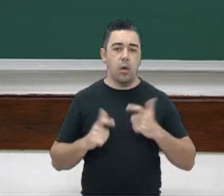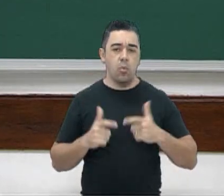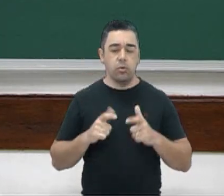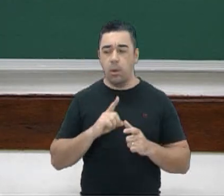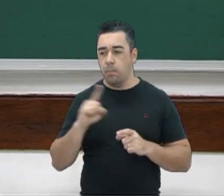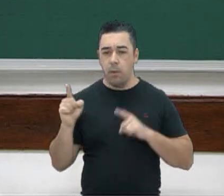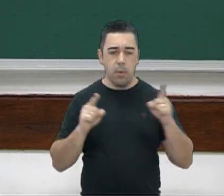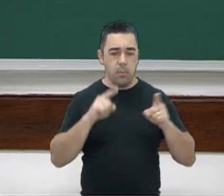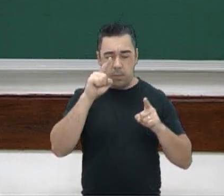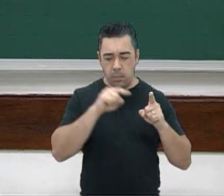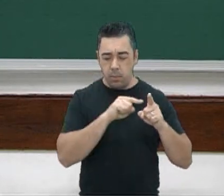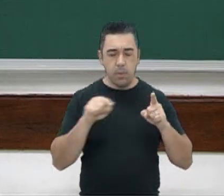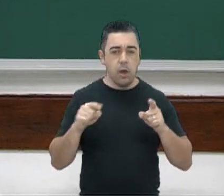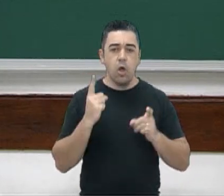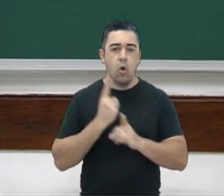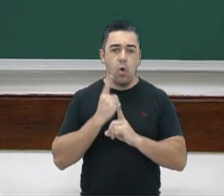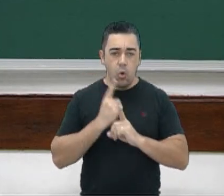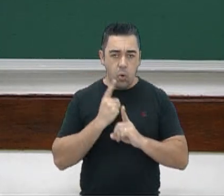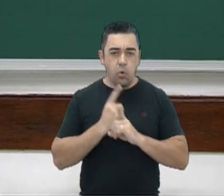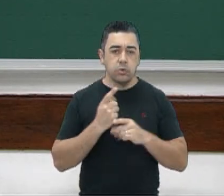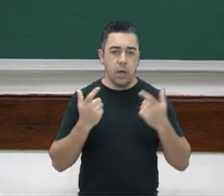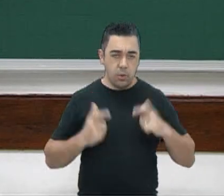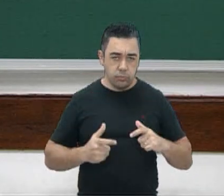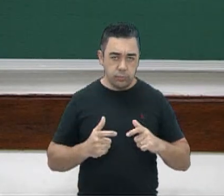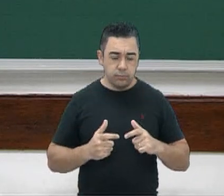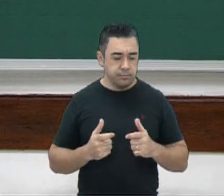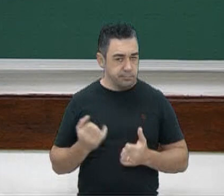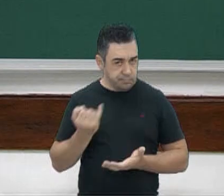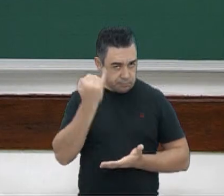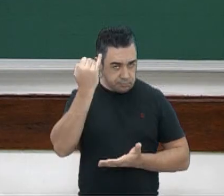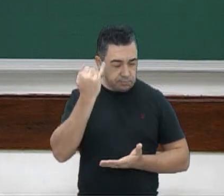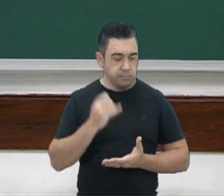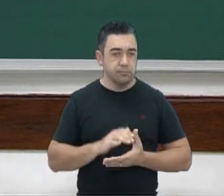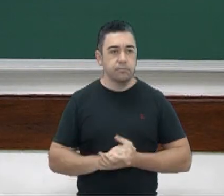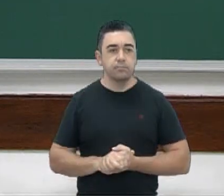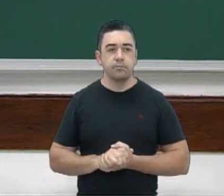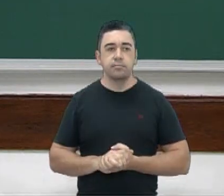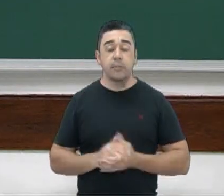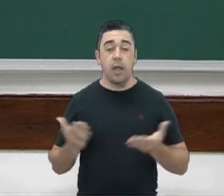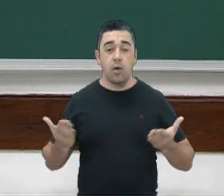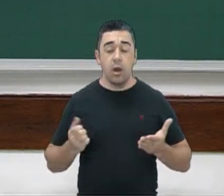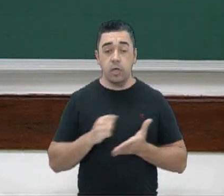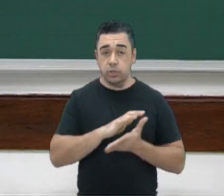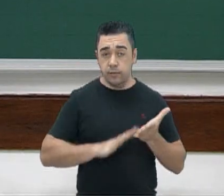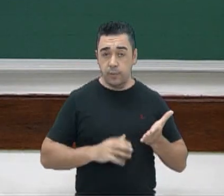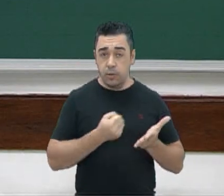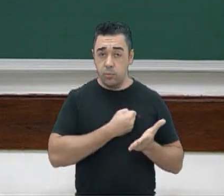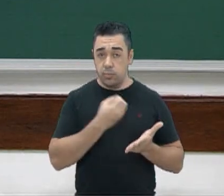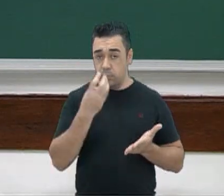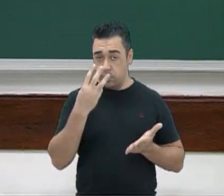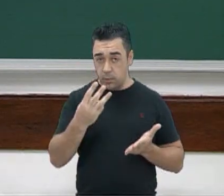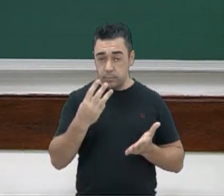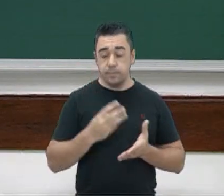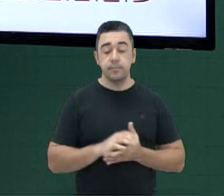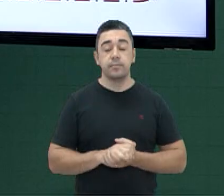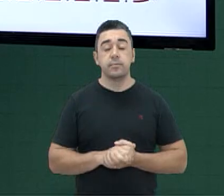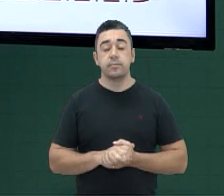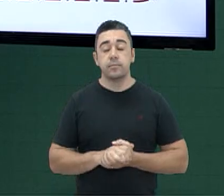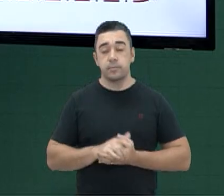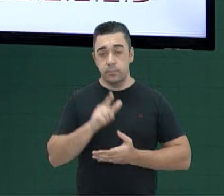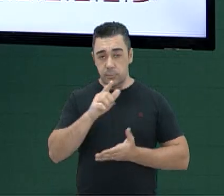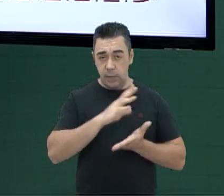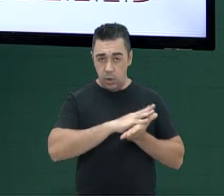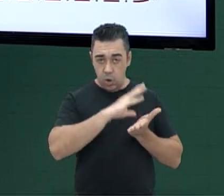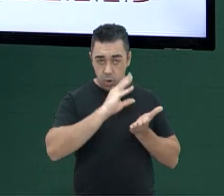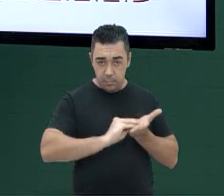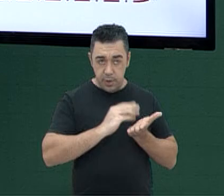descobrir os demais pontos cardeais. Isso é muito importante. Agora, nós vamos para a nossa terceira atividade, que você vai